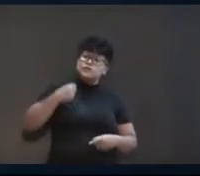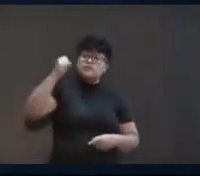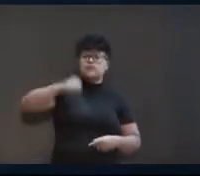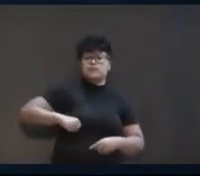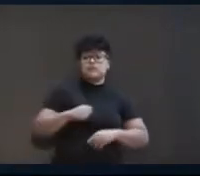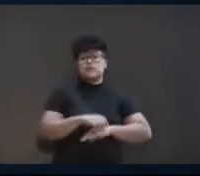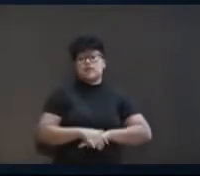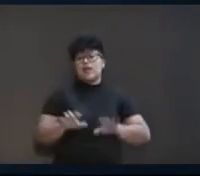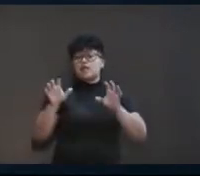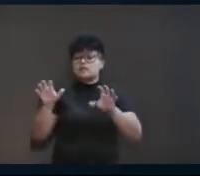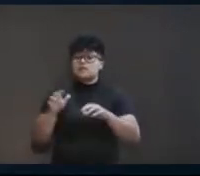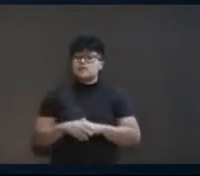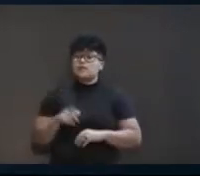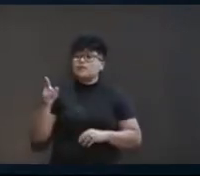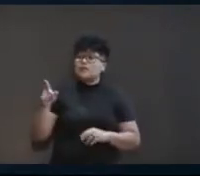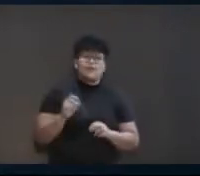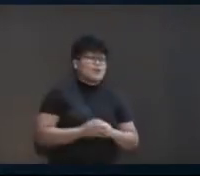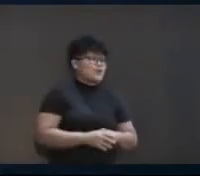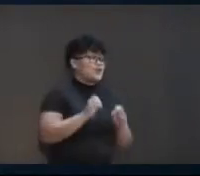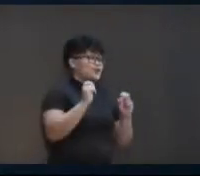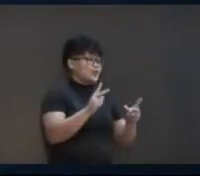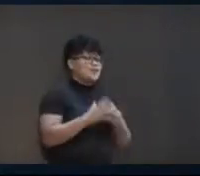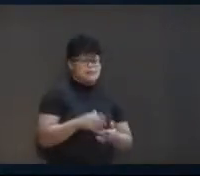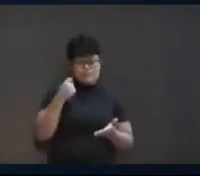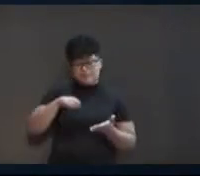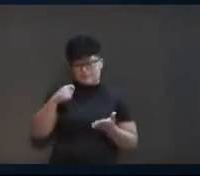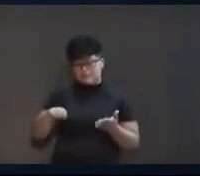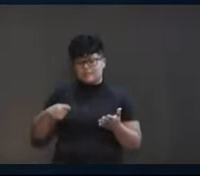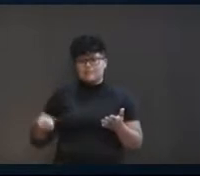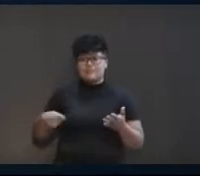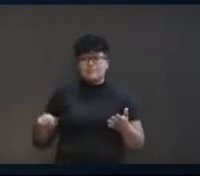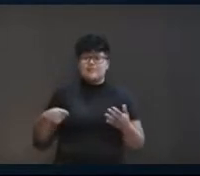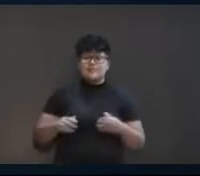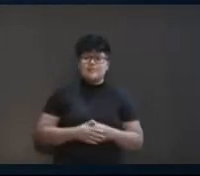que vai sair assim aí ele voltar vai ser linear né